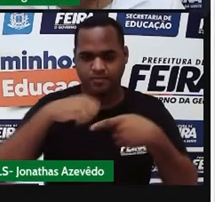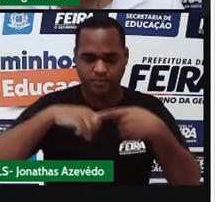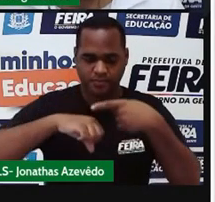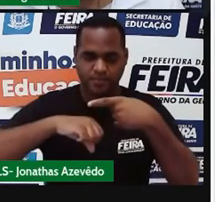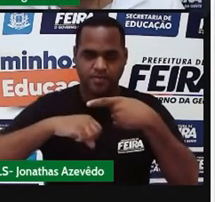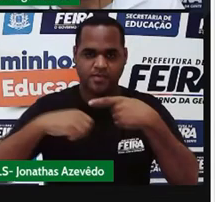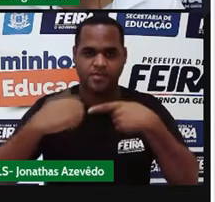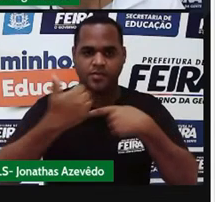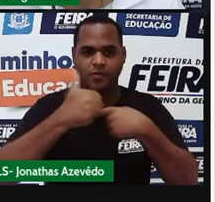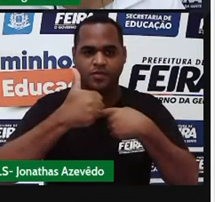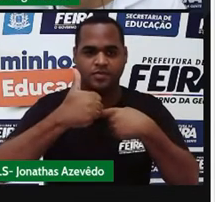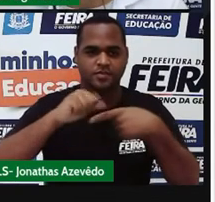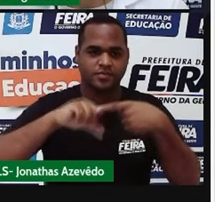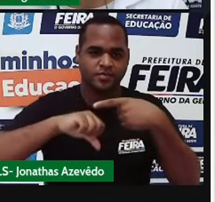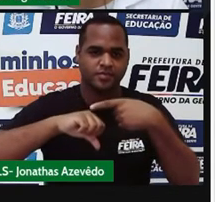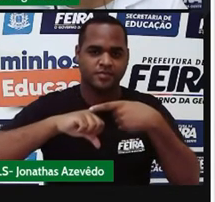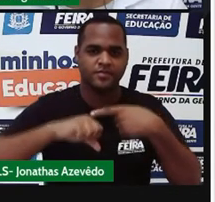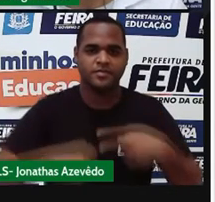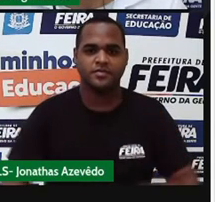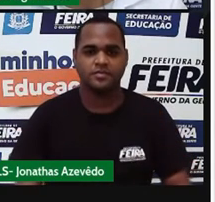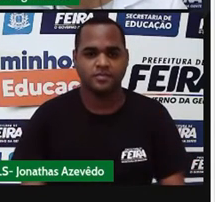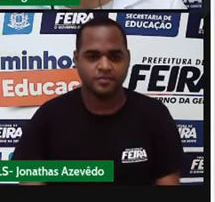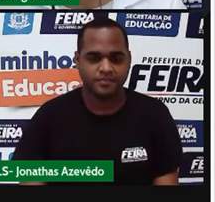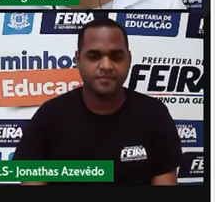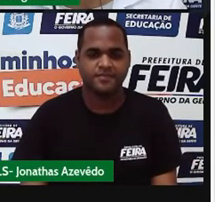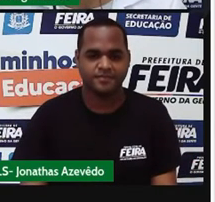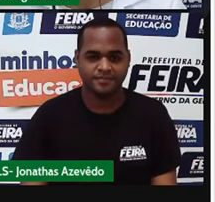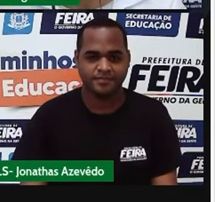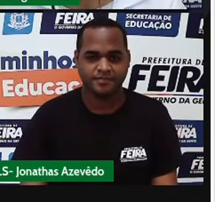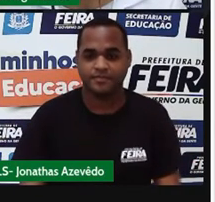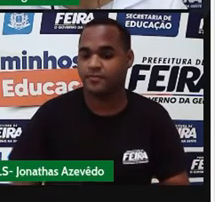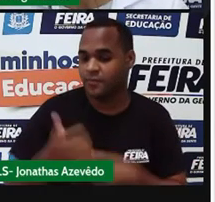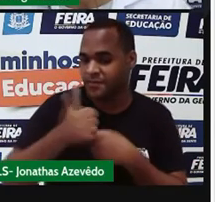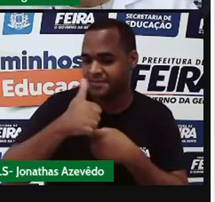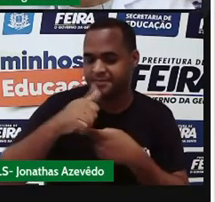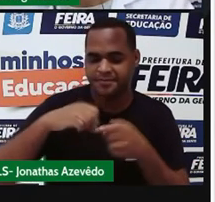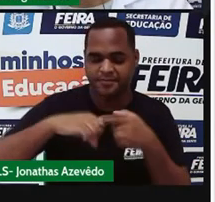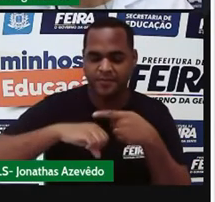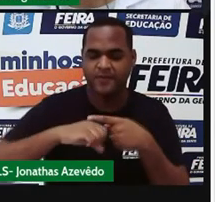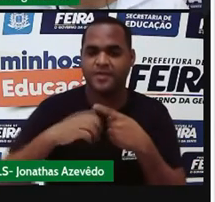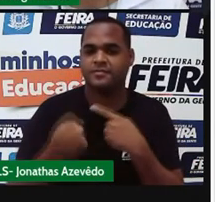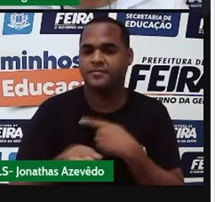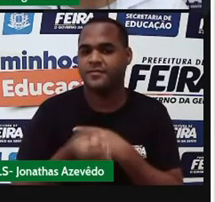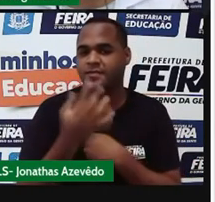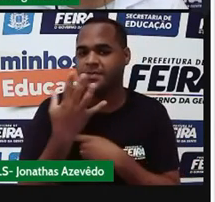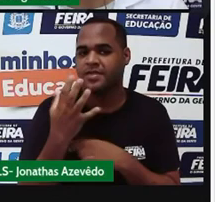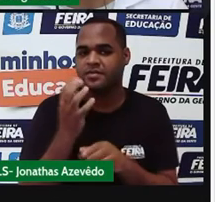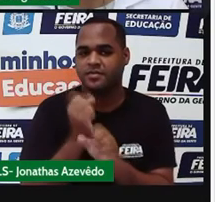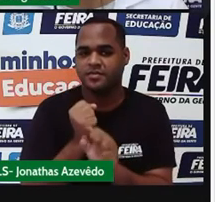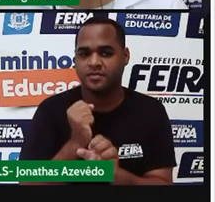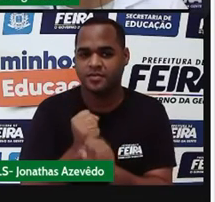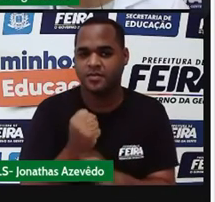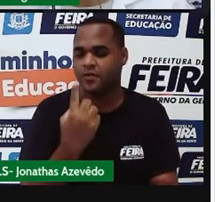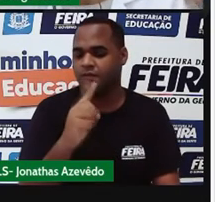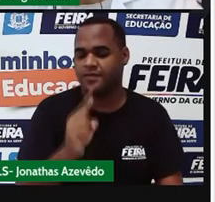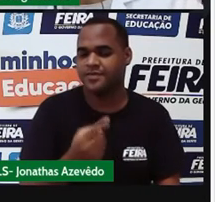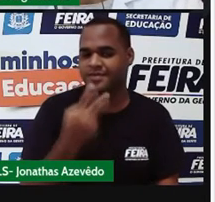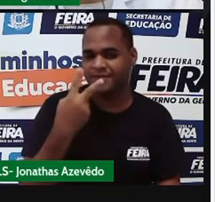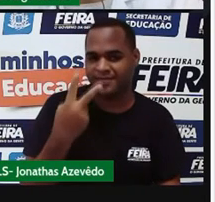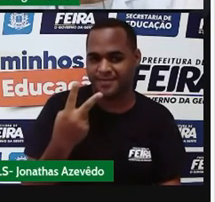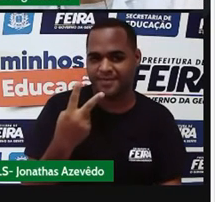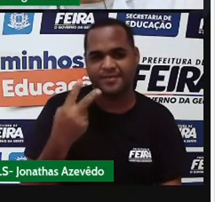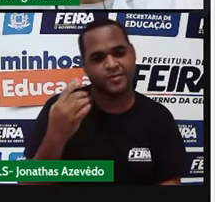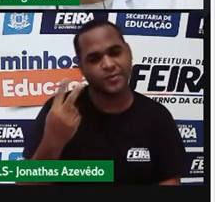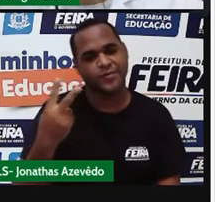fração 11 novos a gente pegar 11 e dividido por 9 O resultado vai ser essa dízima de